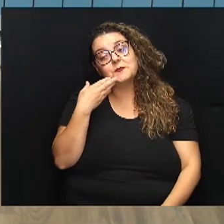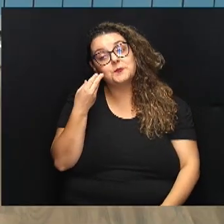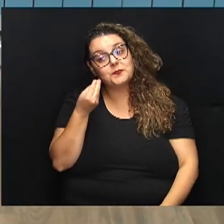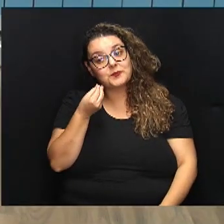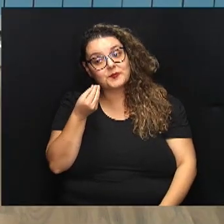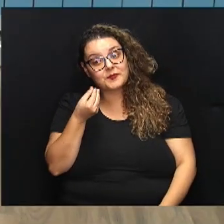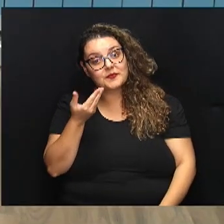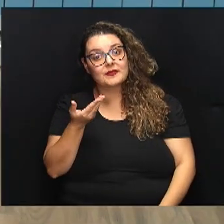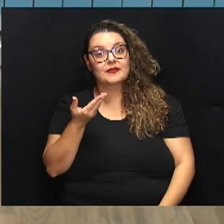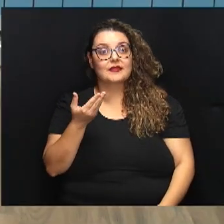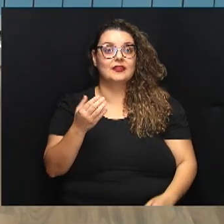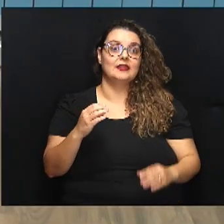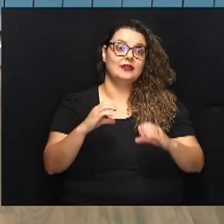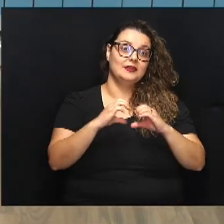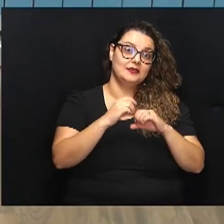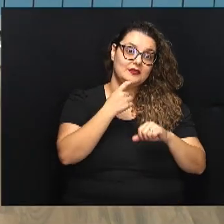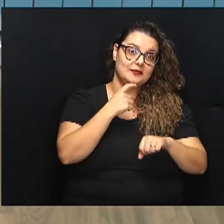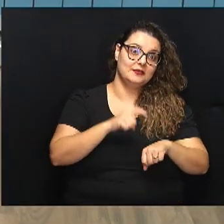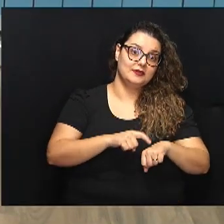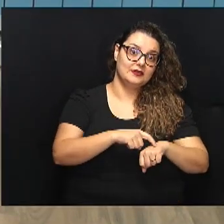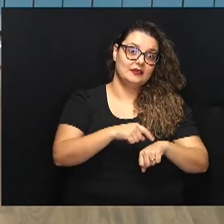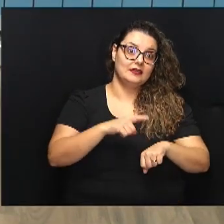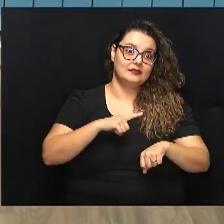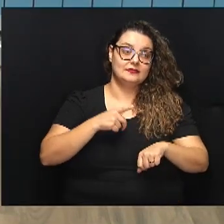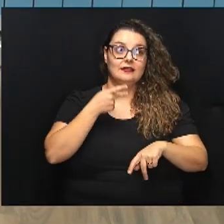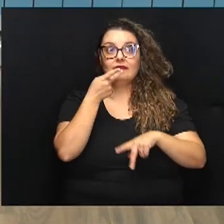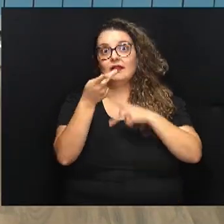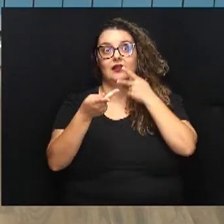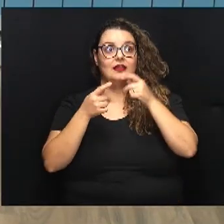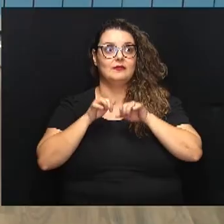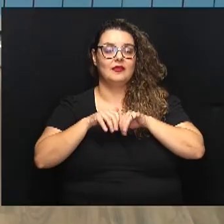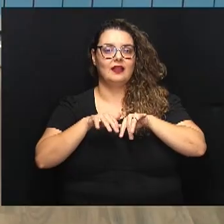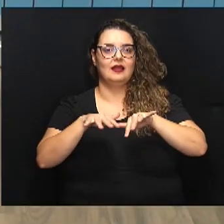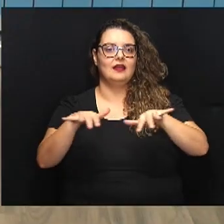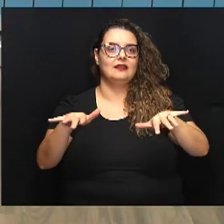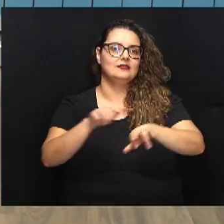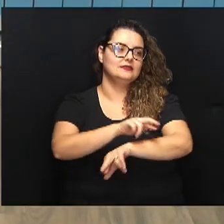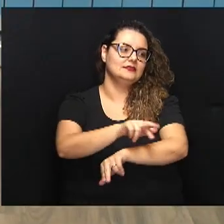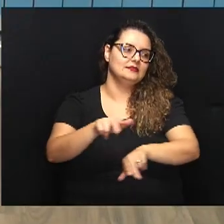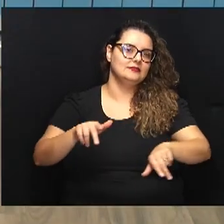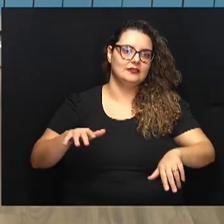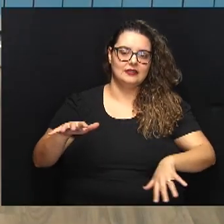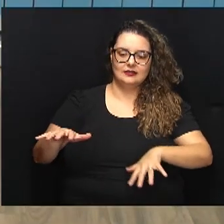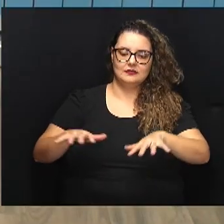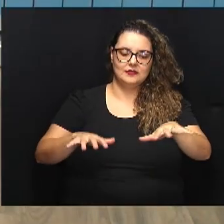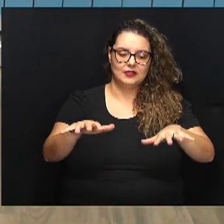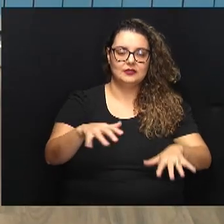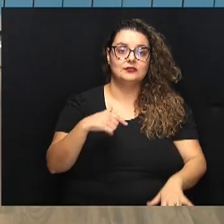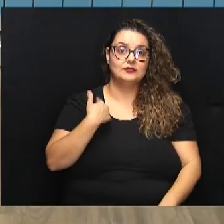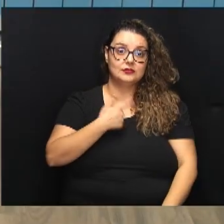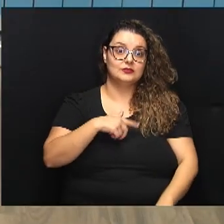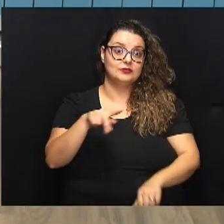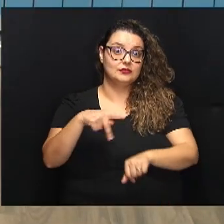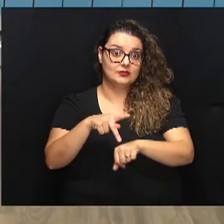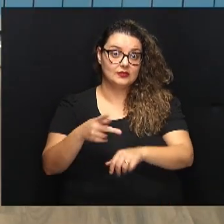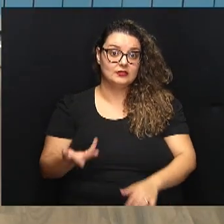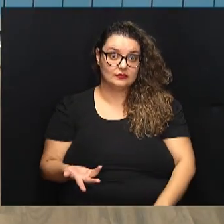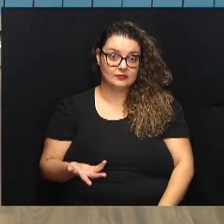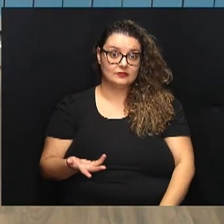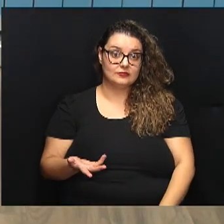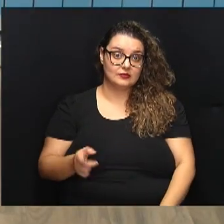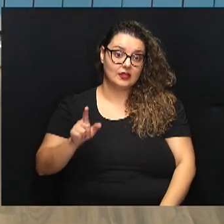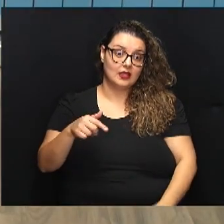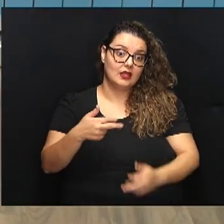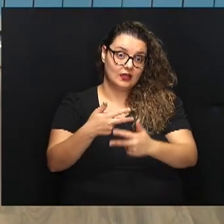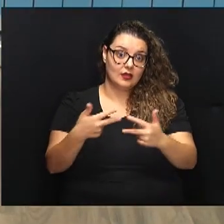o morango do amor, mas como tem sido falado, né, em muitas regiões aqui do nosso país, é algo para a